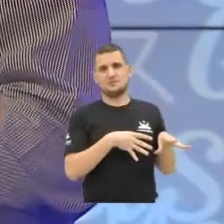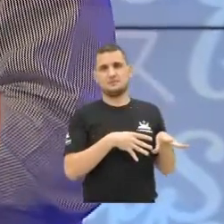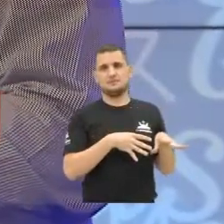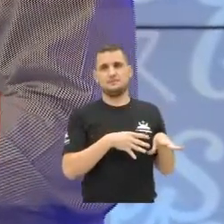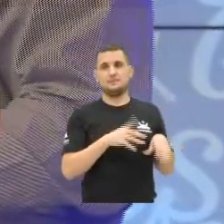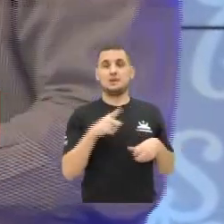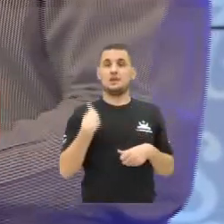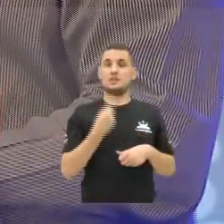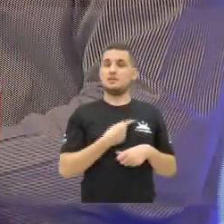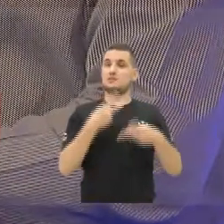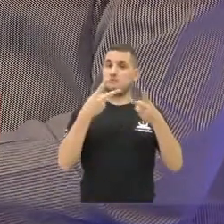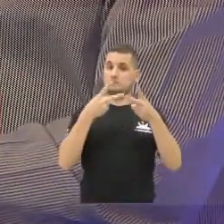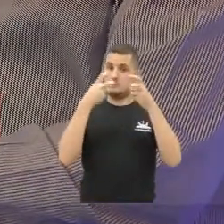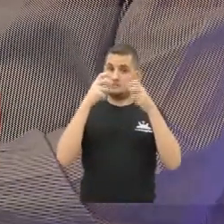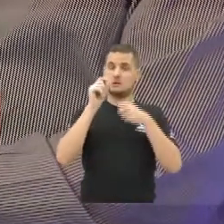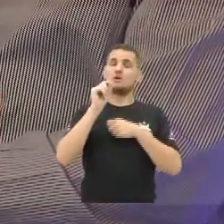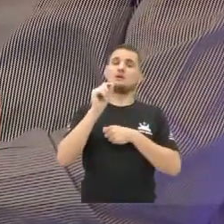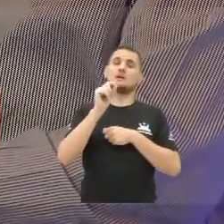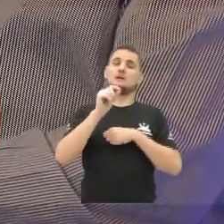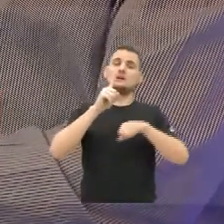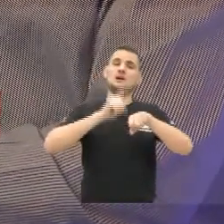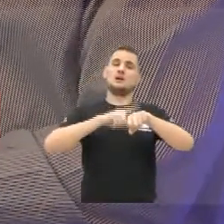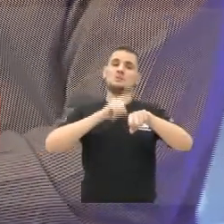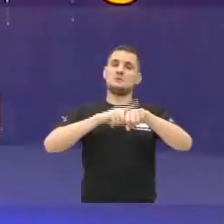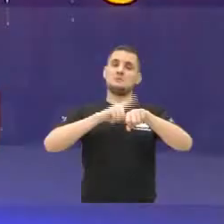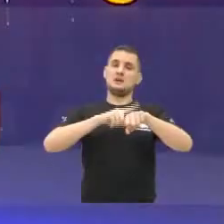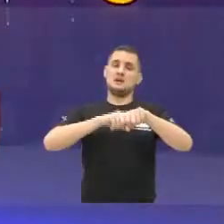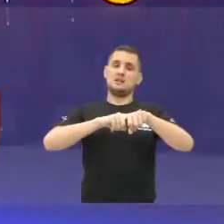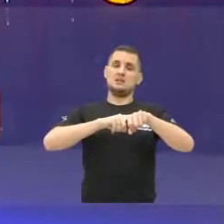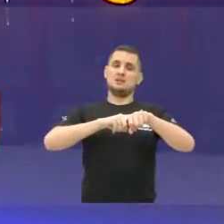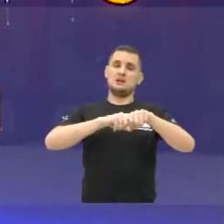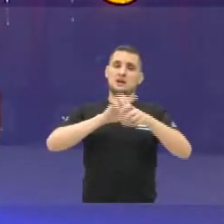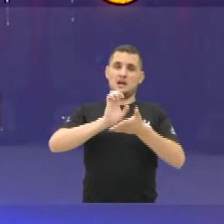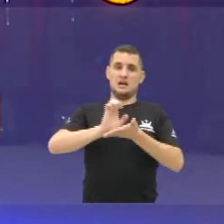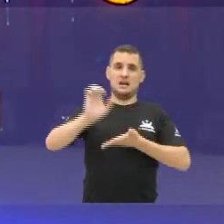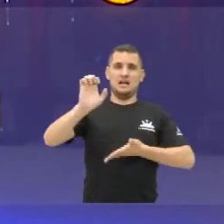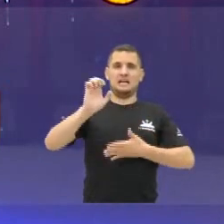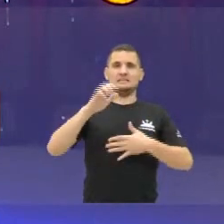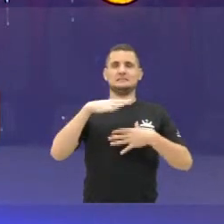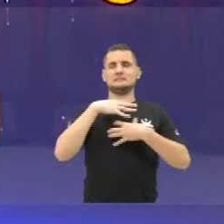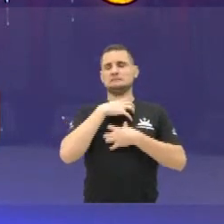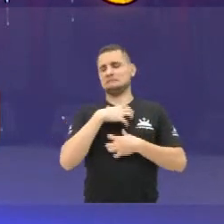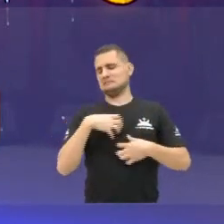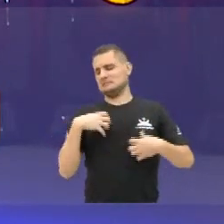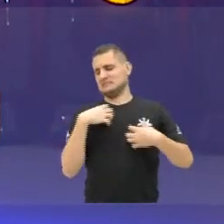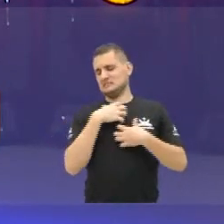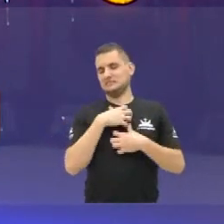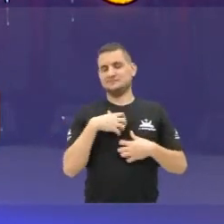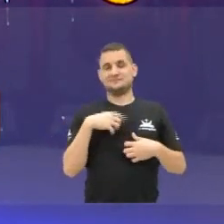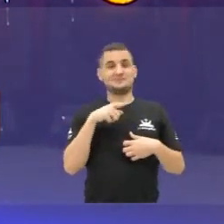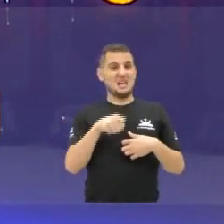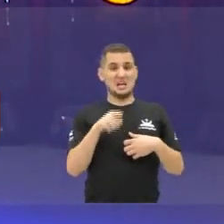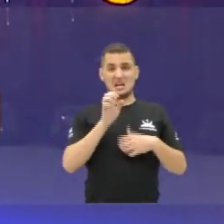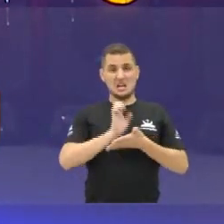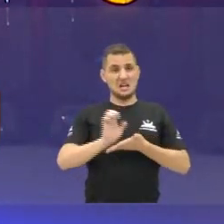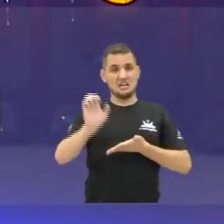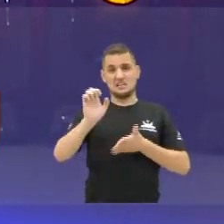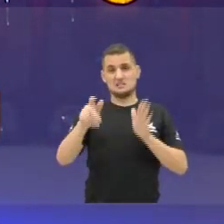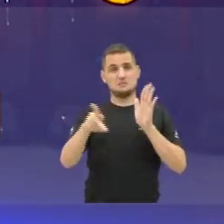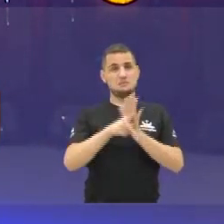Nós vamos ver que esses momentos desesperadores, até mesmo um homem de Deus, uma mulher de